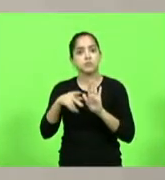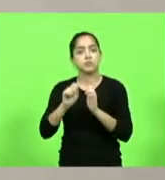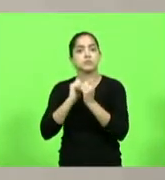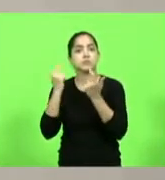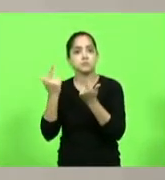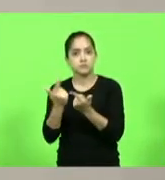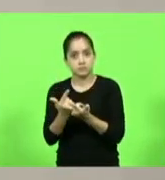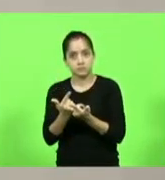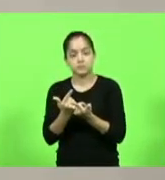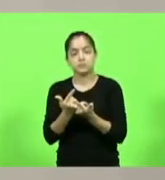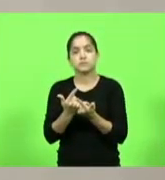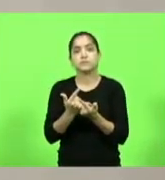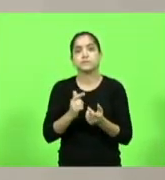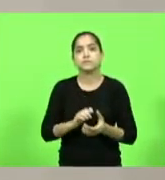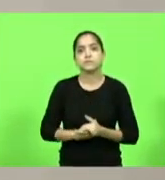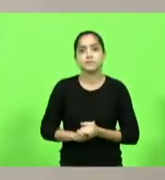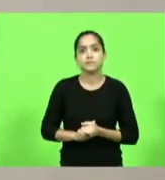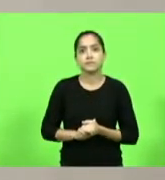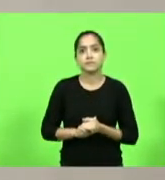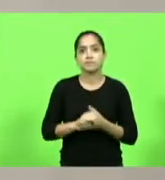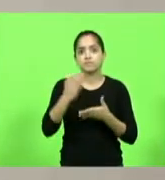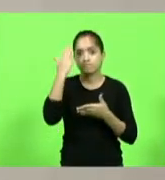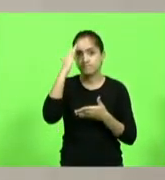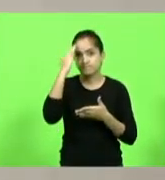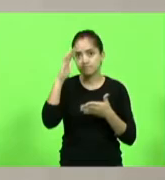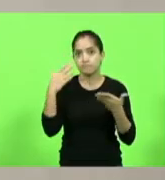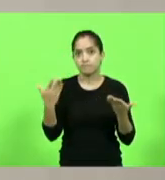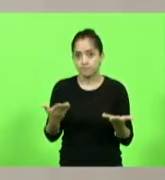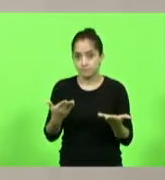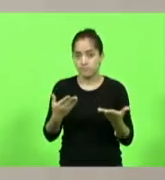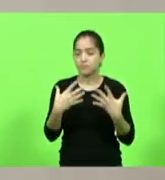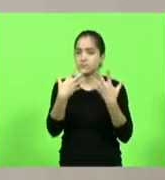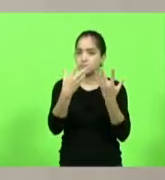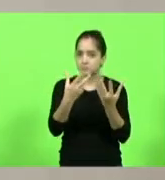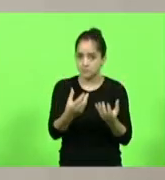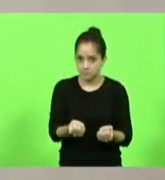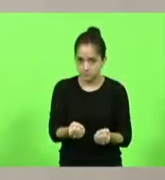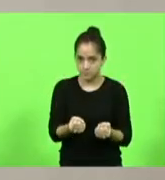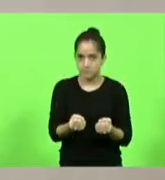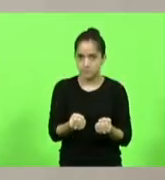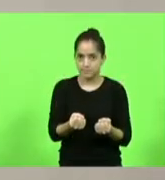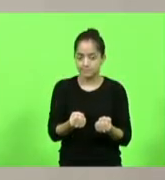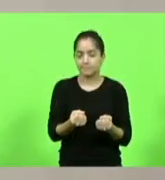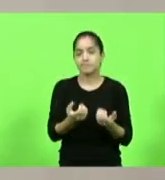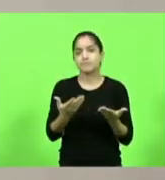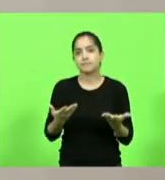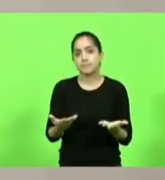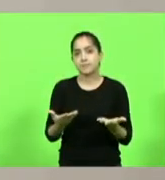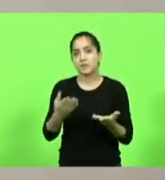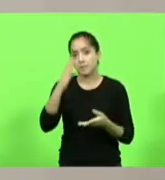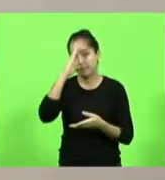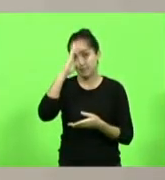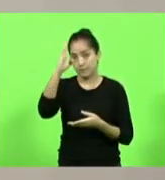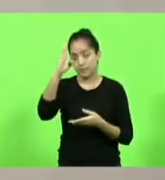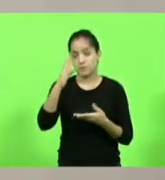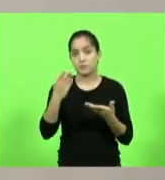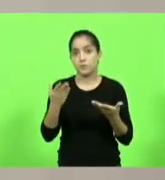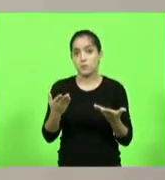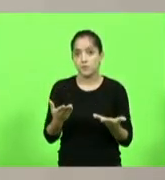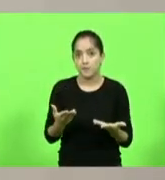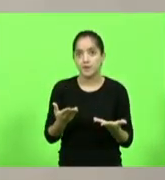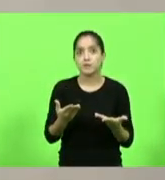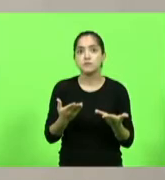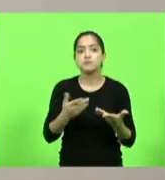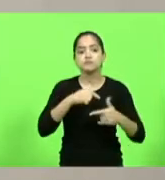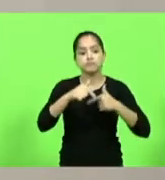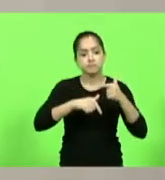Legislativa, pela compreensão e por aderirem ao projeto, né? E, principalmente, aqueles que estiveram diretamente